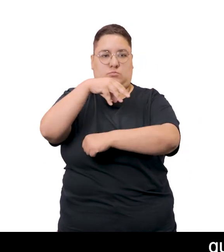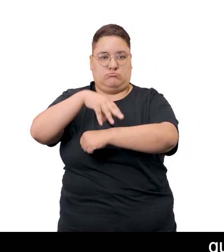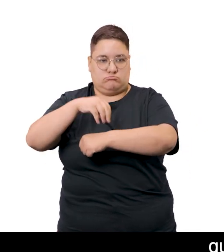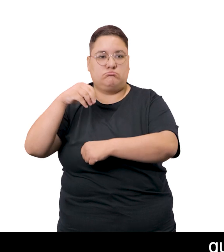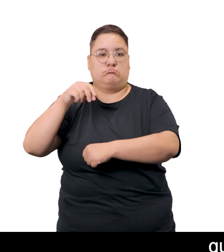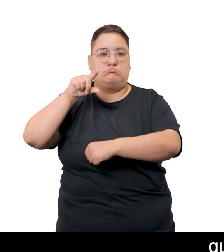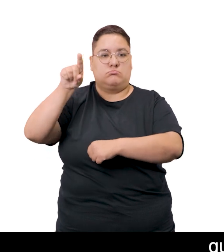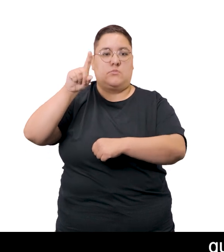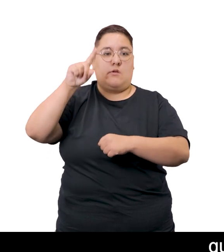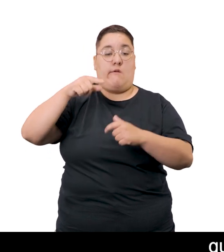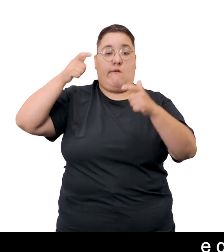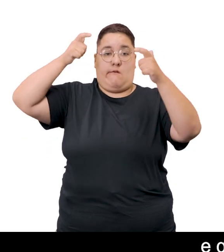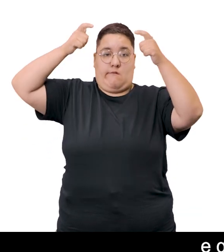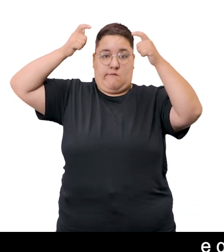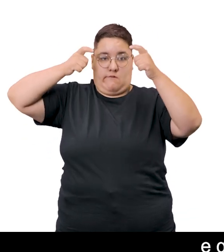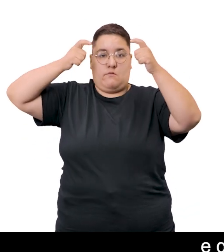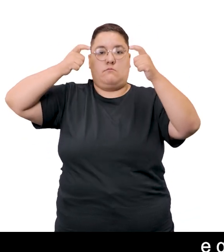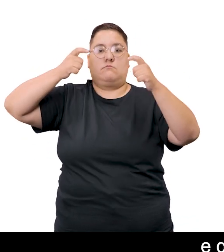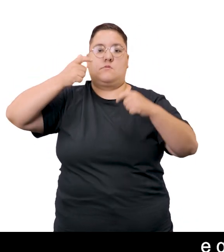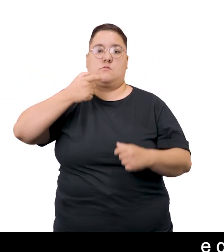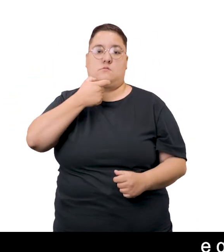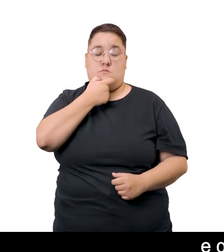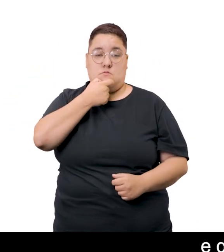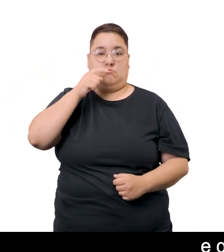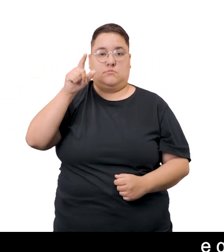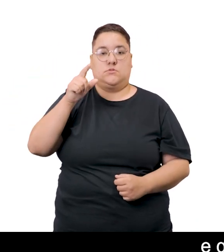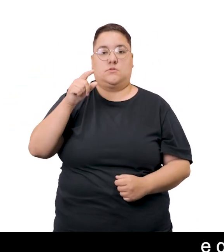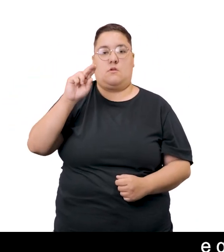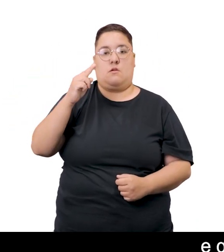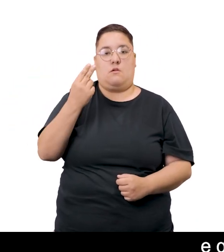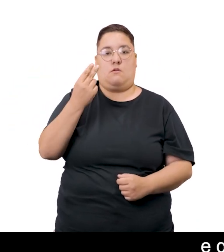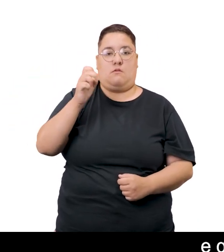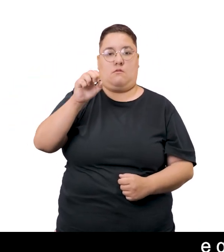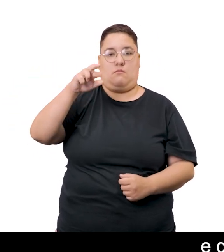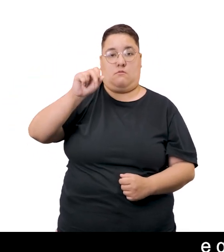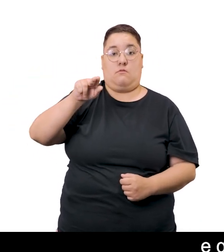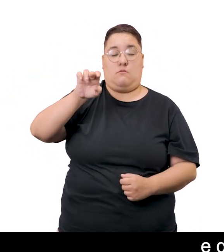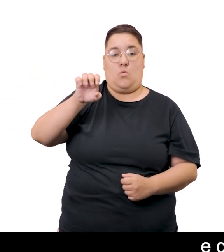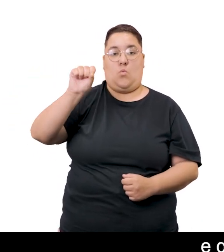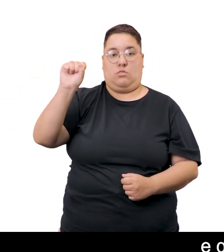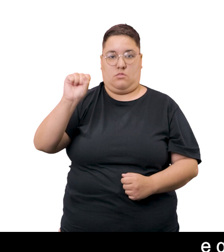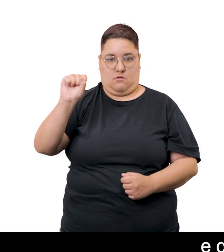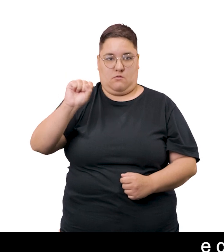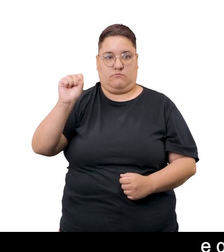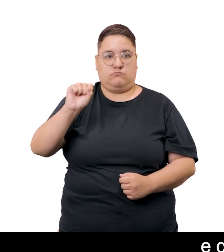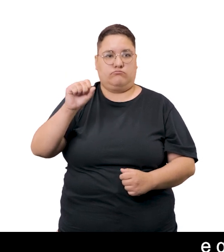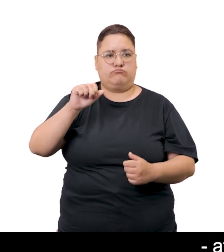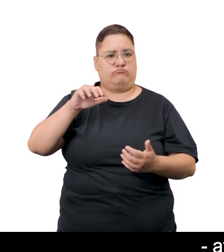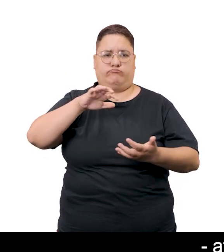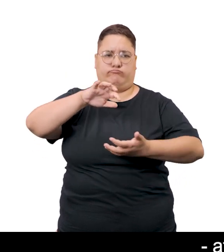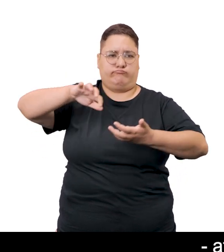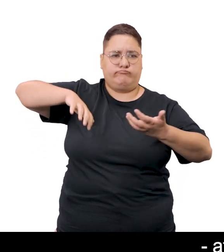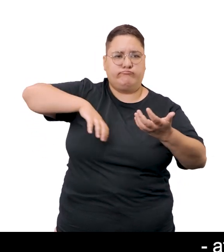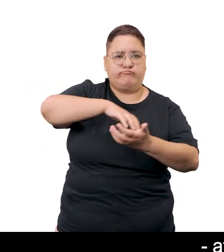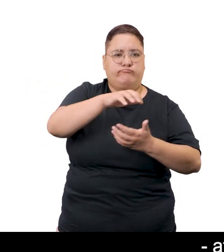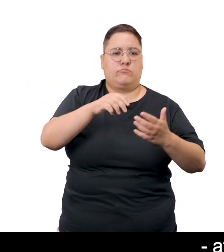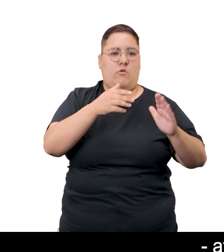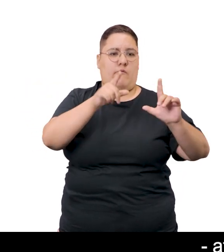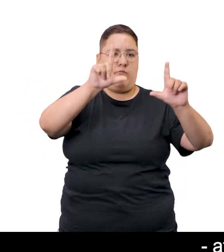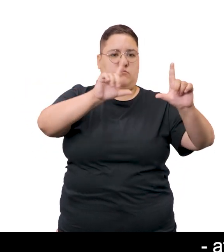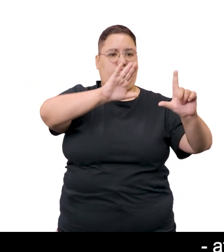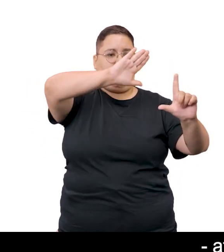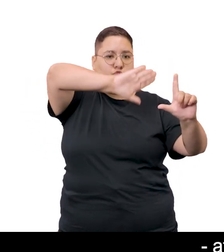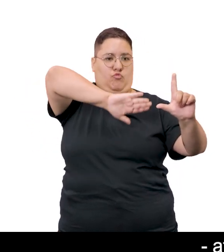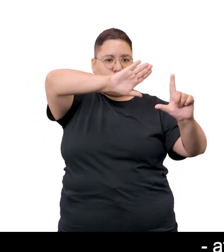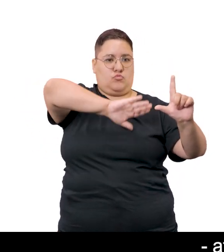do rei Henrique VIII e que revolucionou a pintura europeia ao substituir o fundo dos retratos, até então